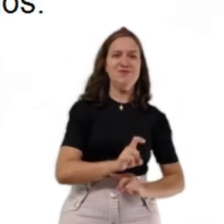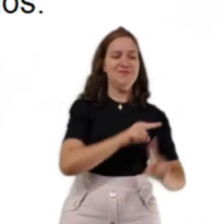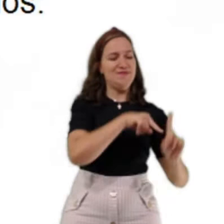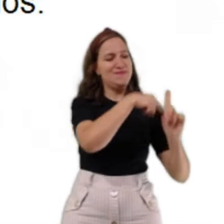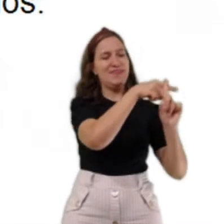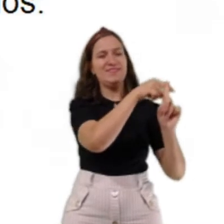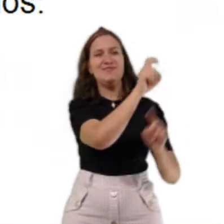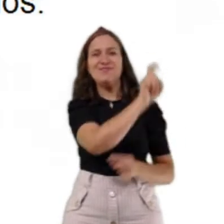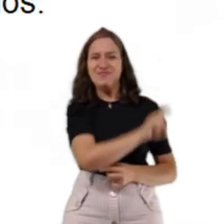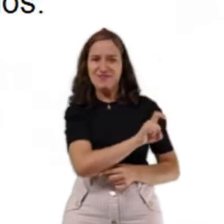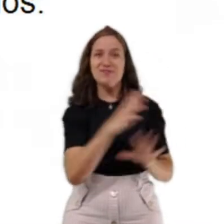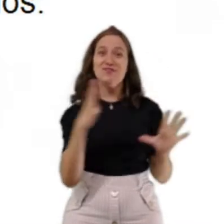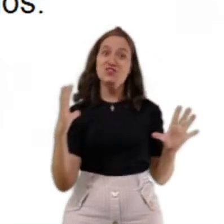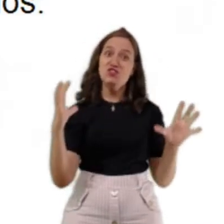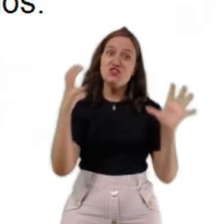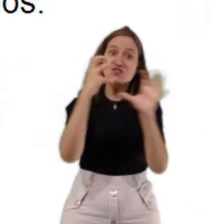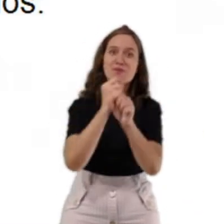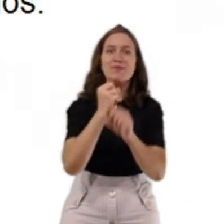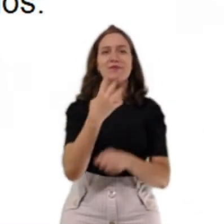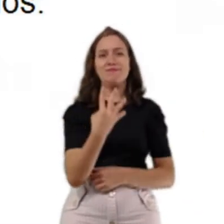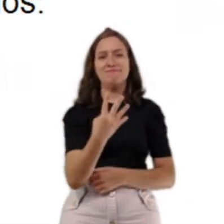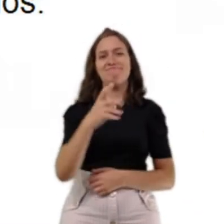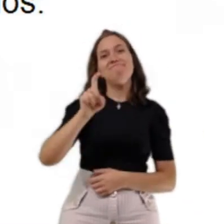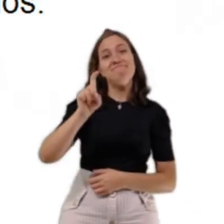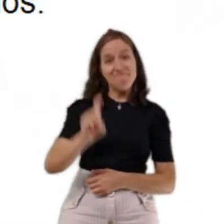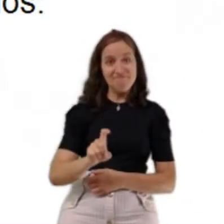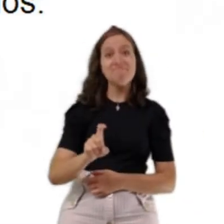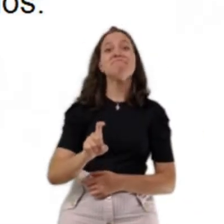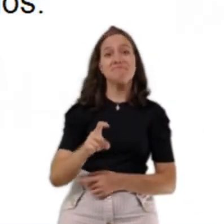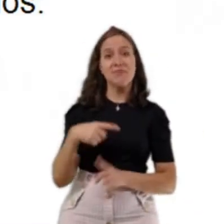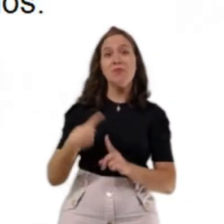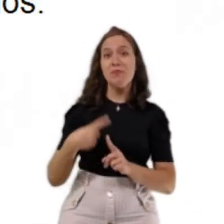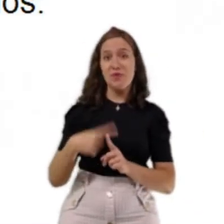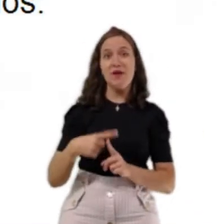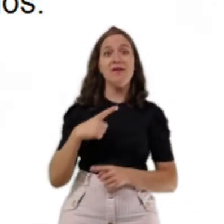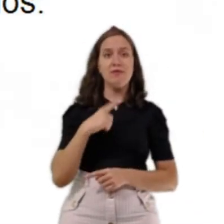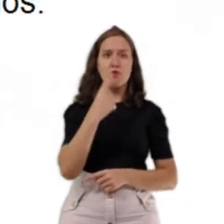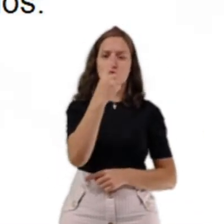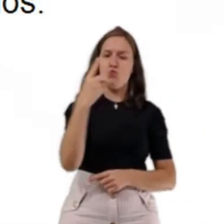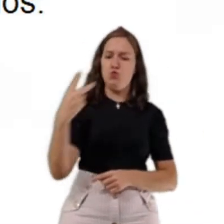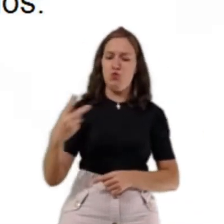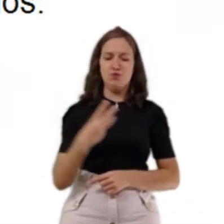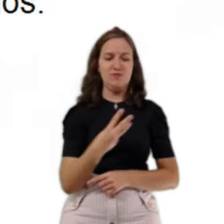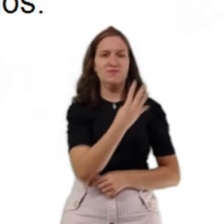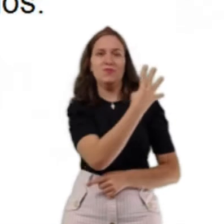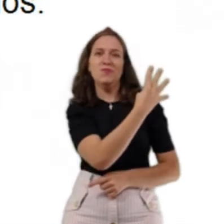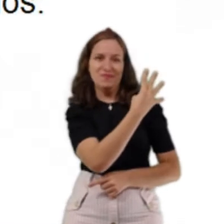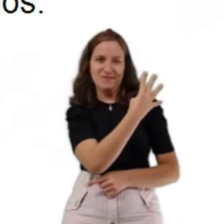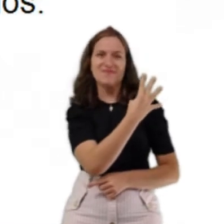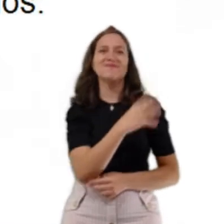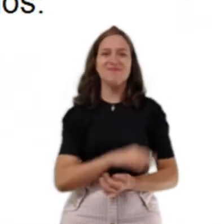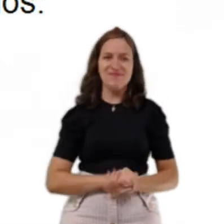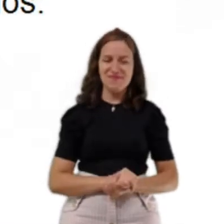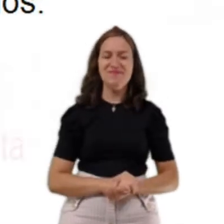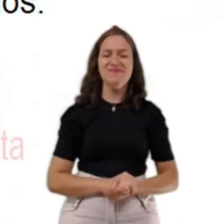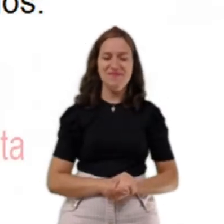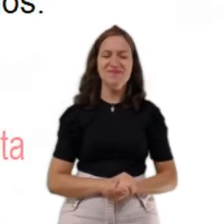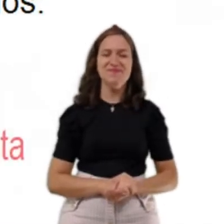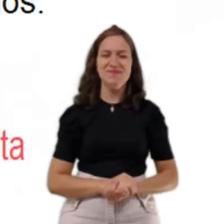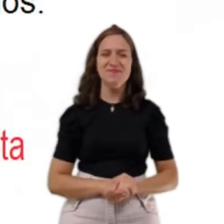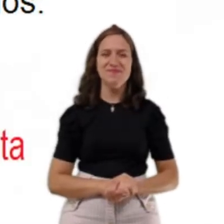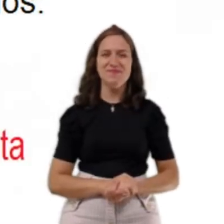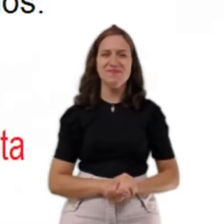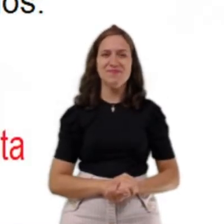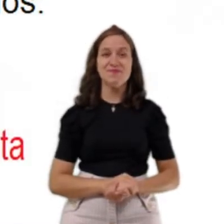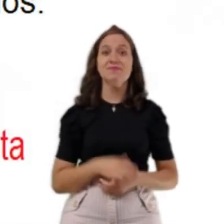ao todo eu vou ter 4x porque no quadrado eu possuo 4 lá então